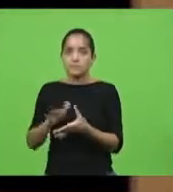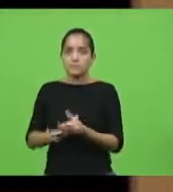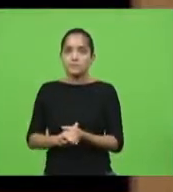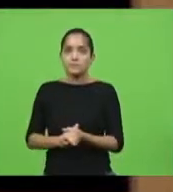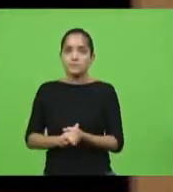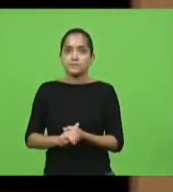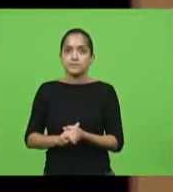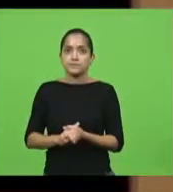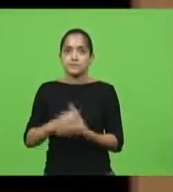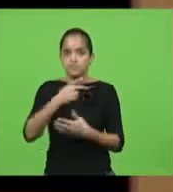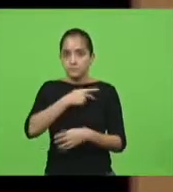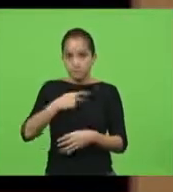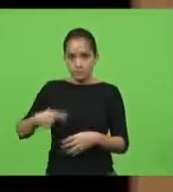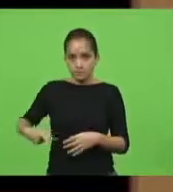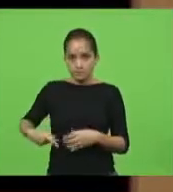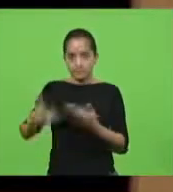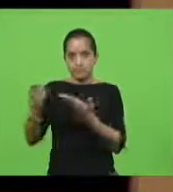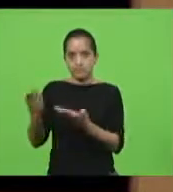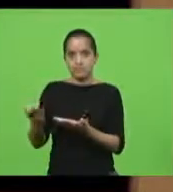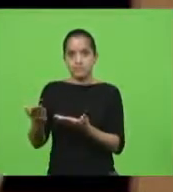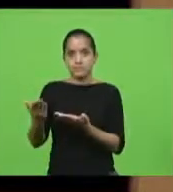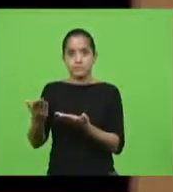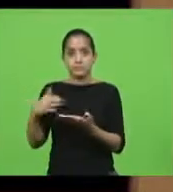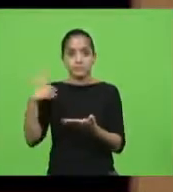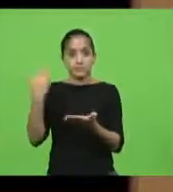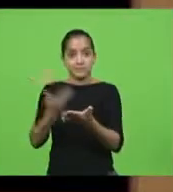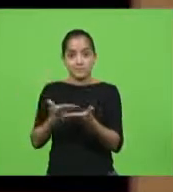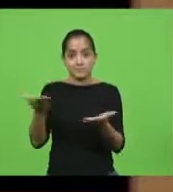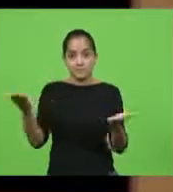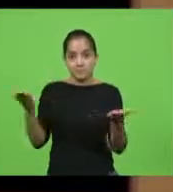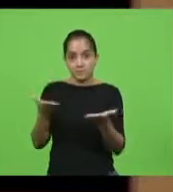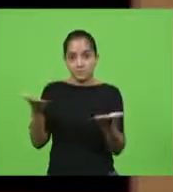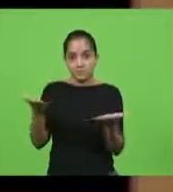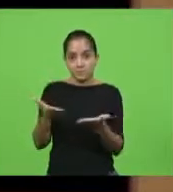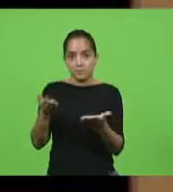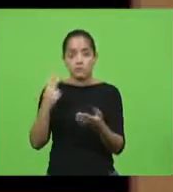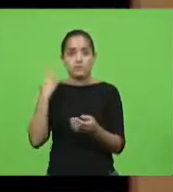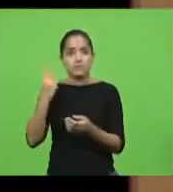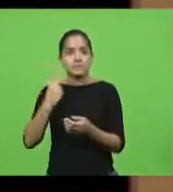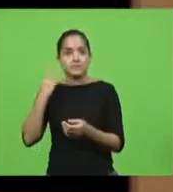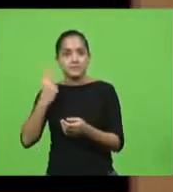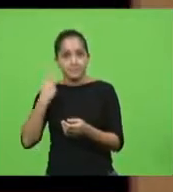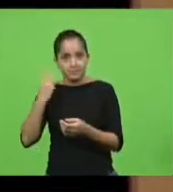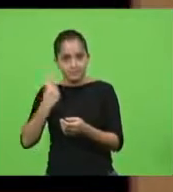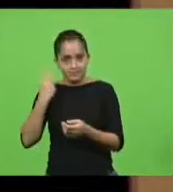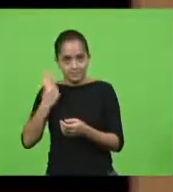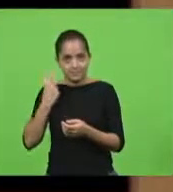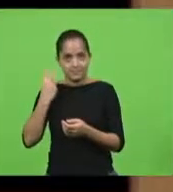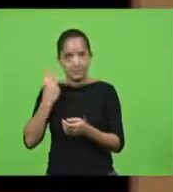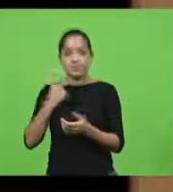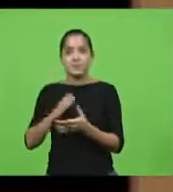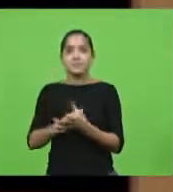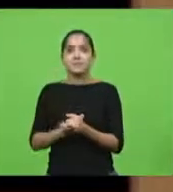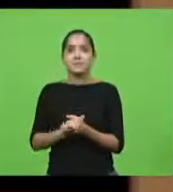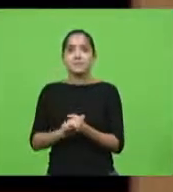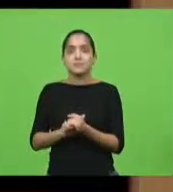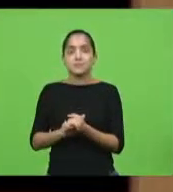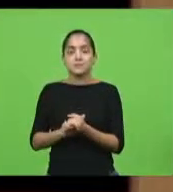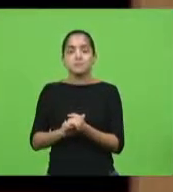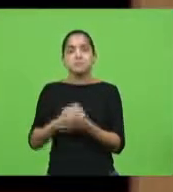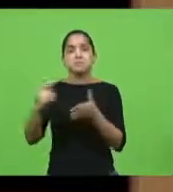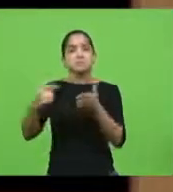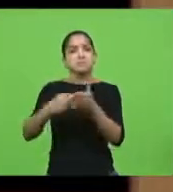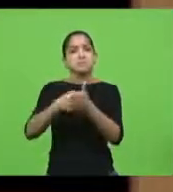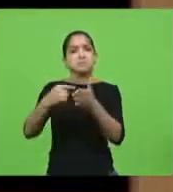do presidente do colegiado, porque até agora uma vereadora do município de Salto Veloso me